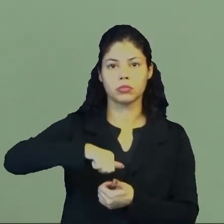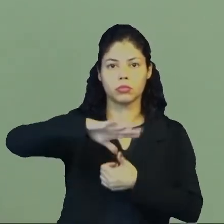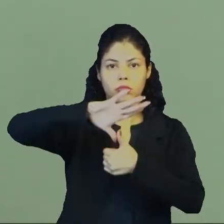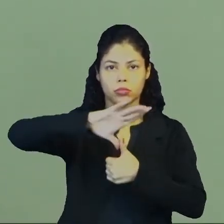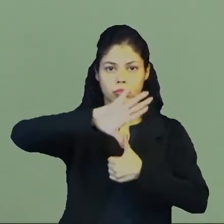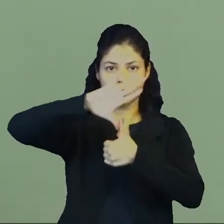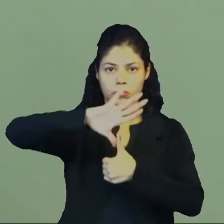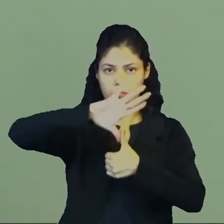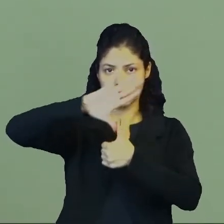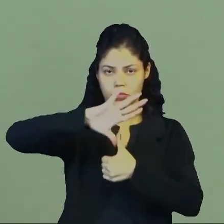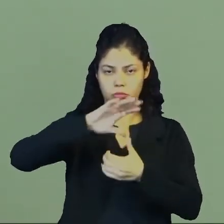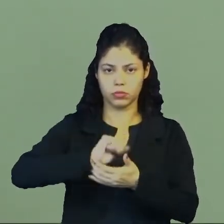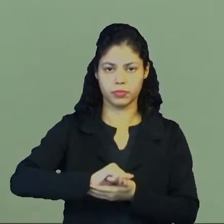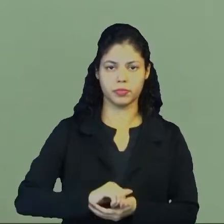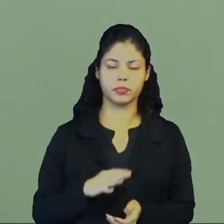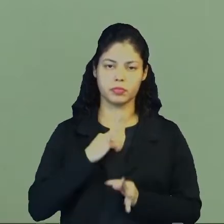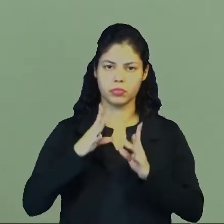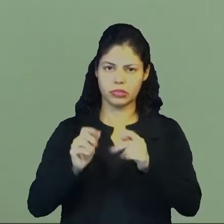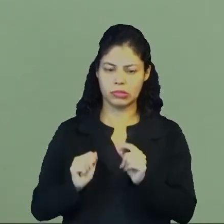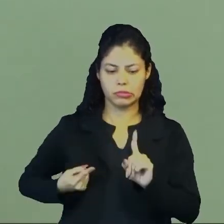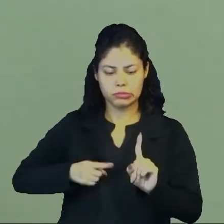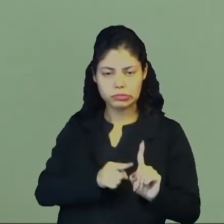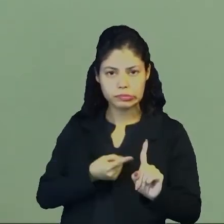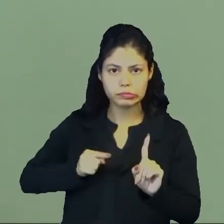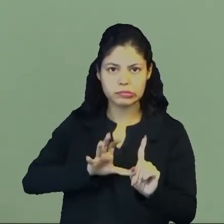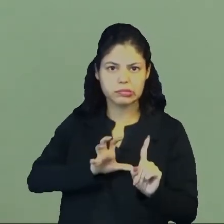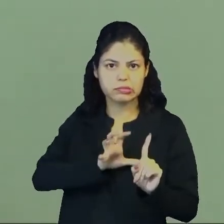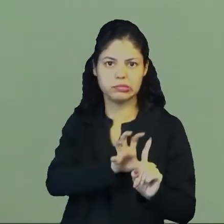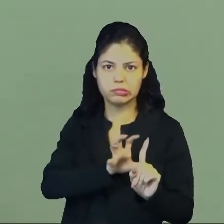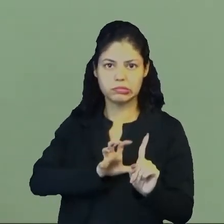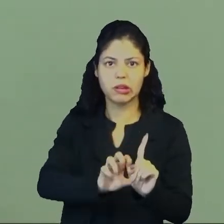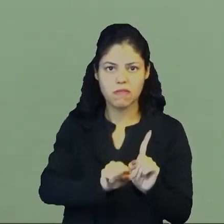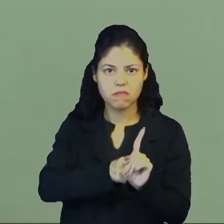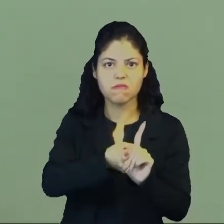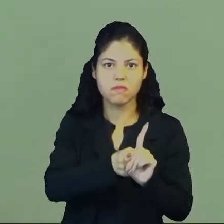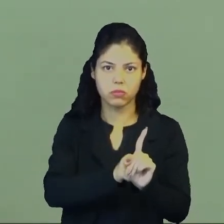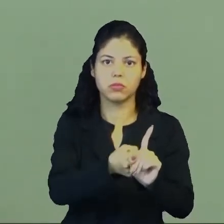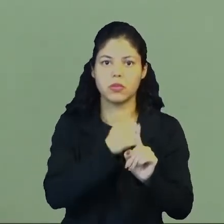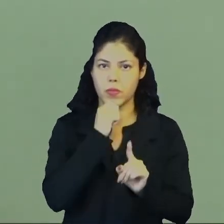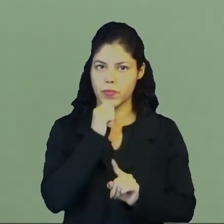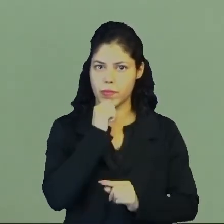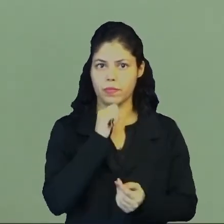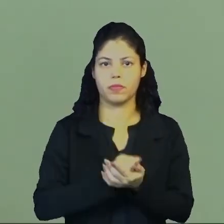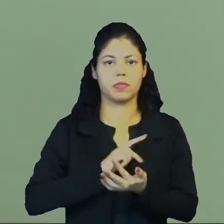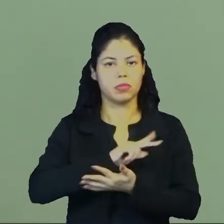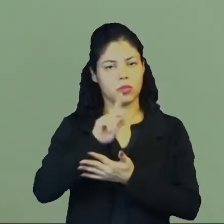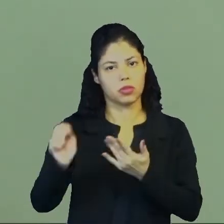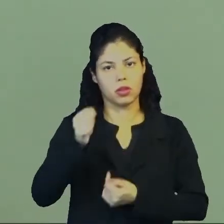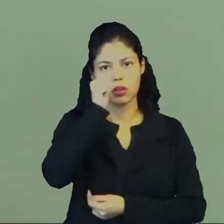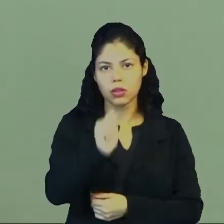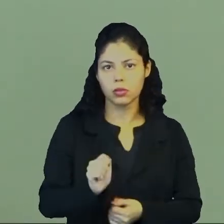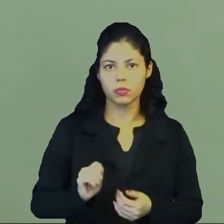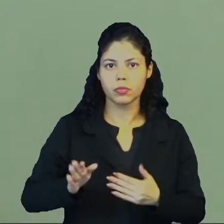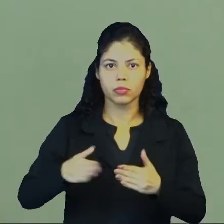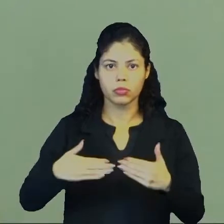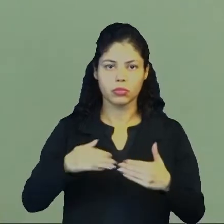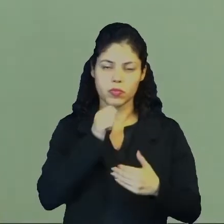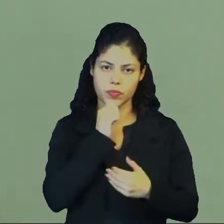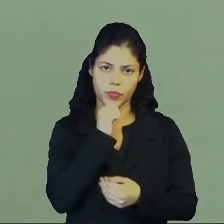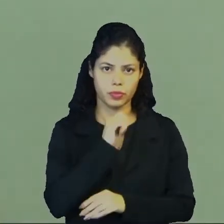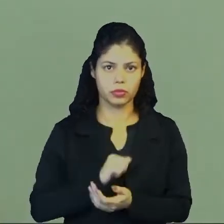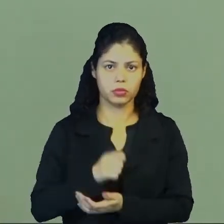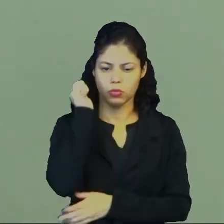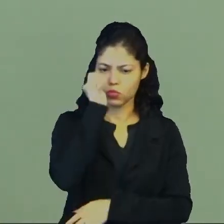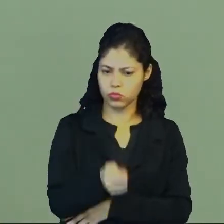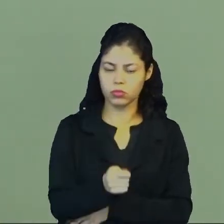né, onde estão presentes a tortura, a censura, né? São regimes fechados, né, onde